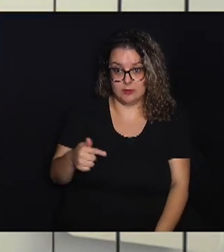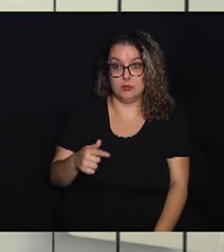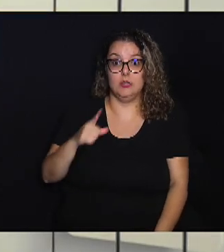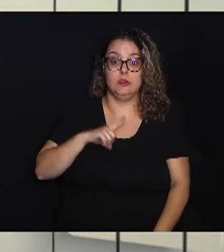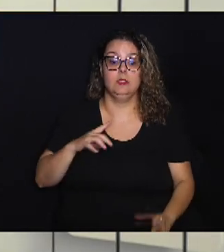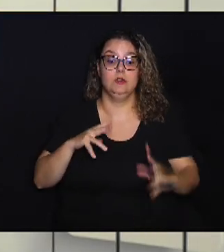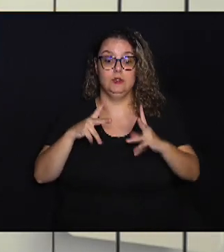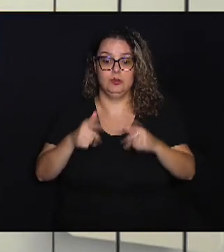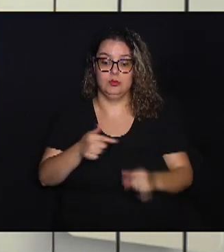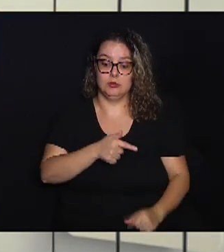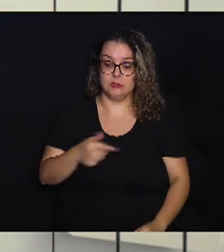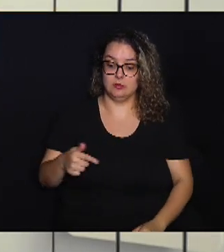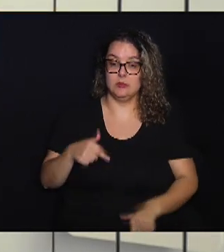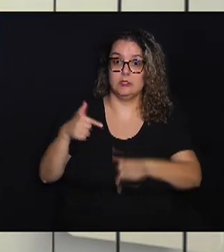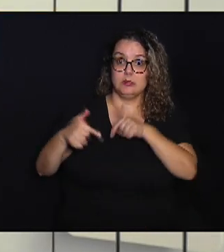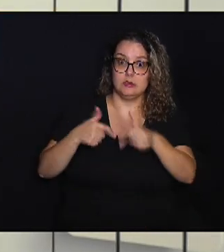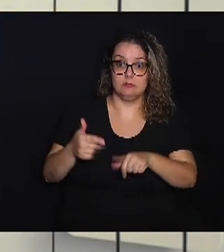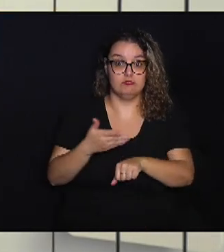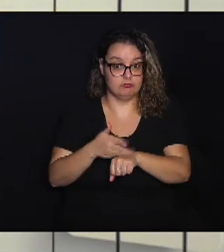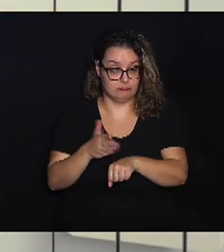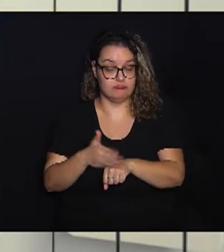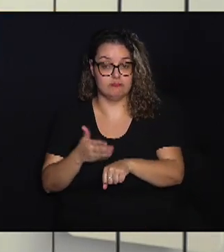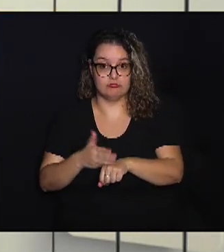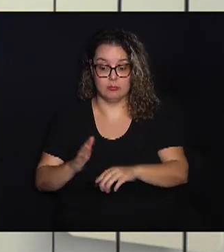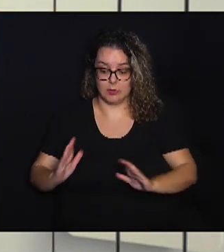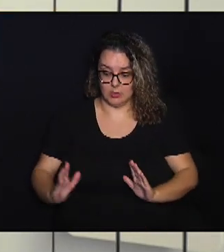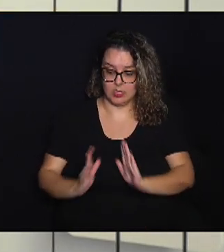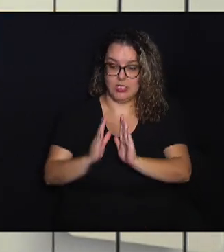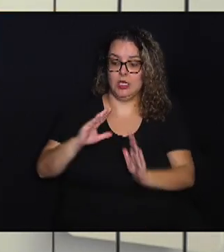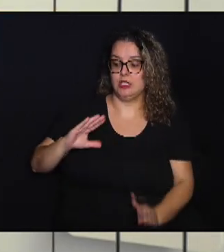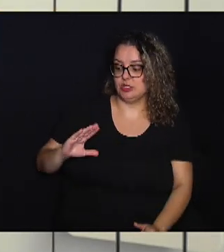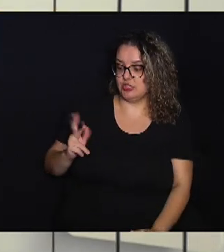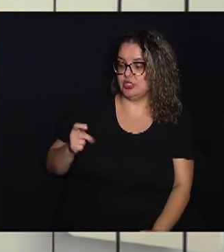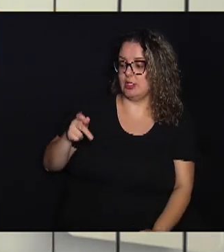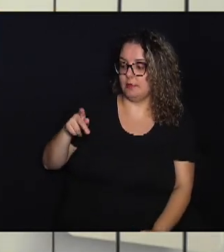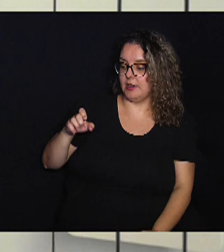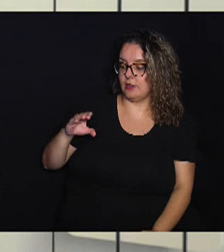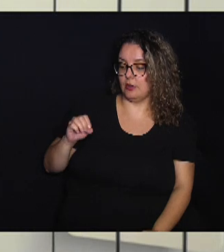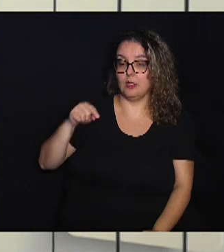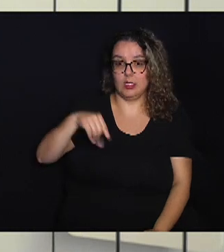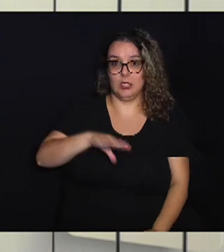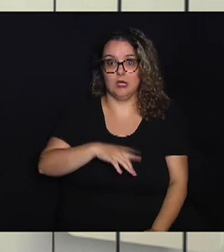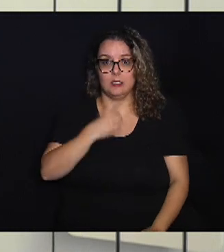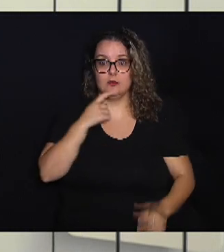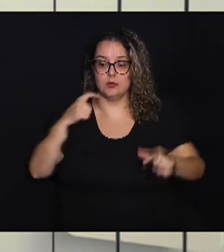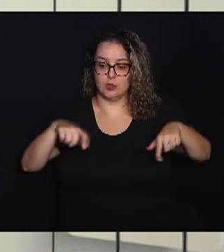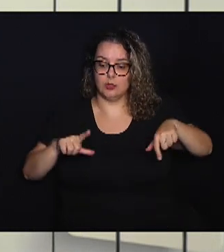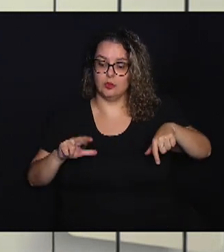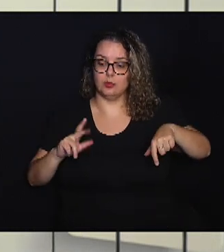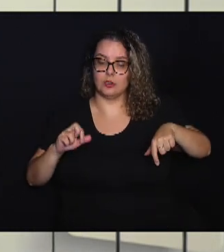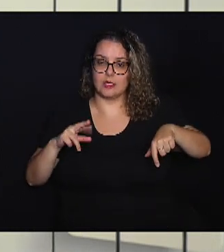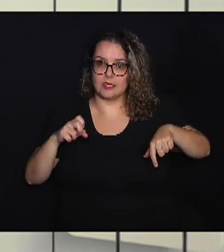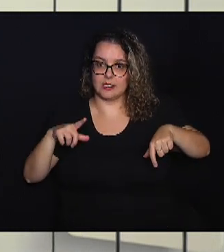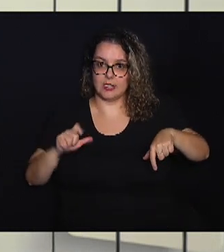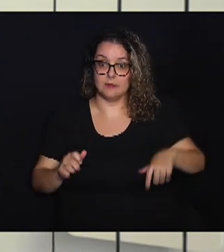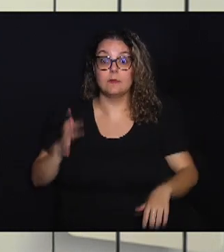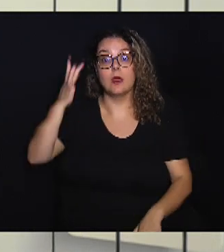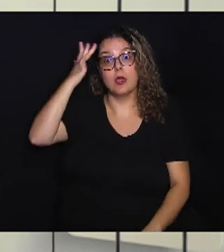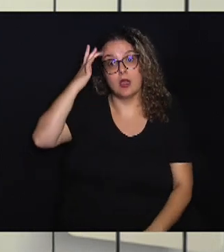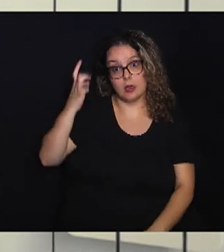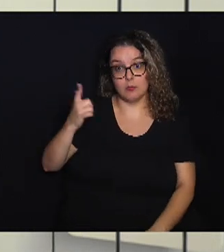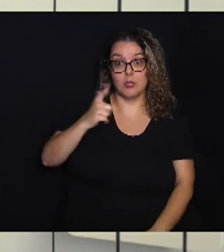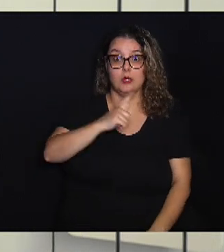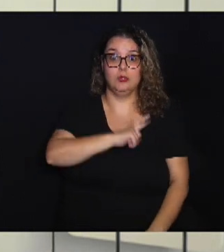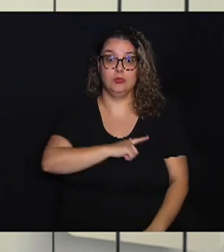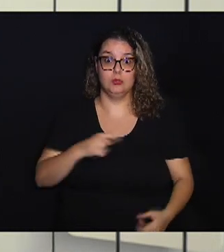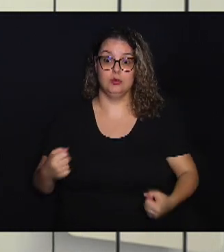toda a semana para poder trabalhar e treinar, e enfrenta a Chapecoense aqui em Campinas, no estádio Moisés Lucarelli. Amanhã, o Guarani enfrenta